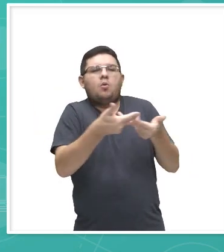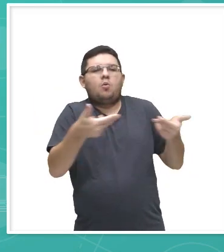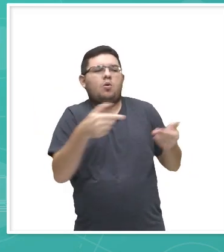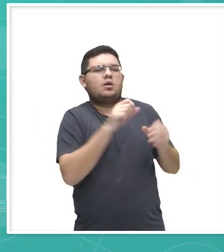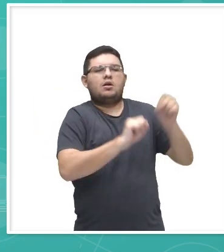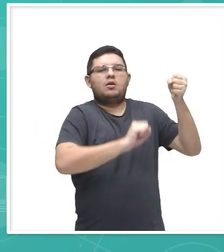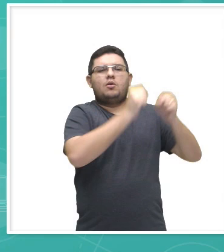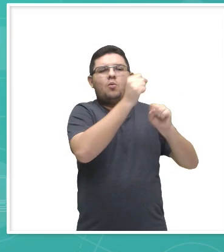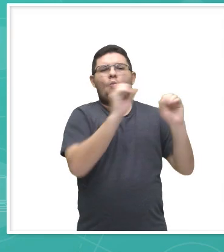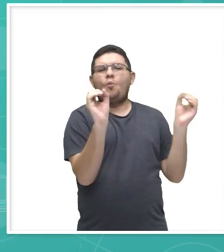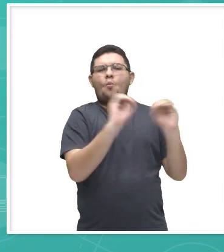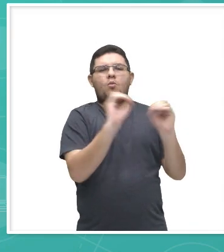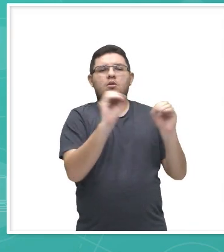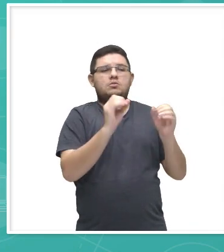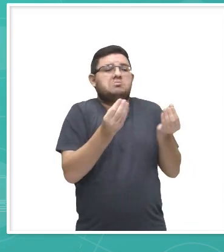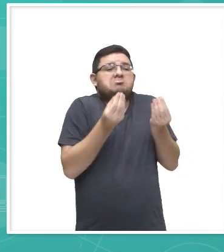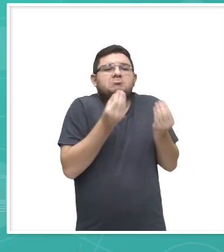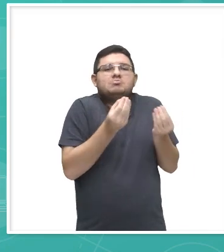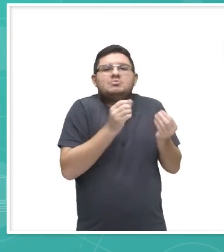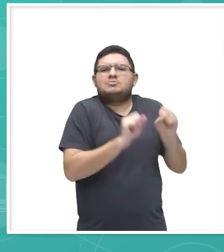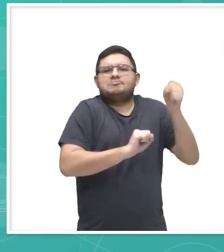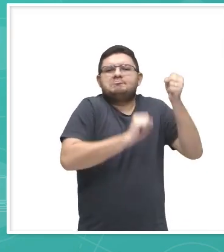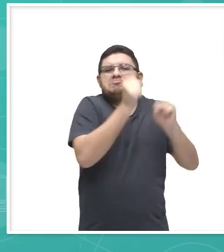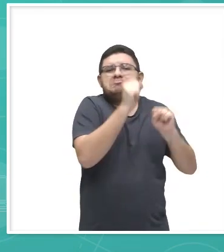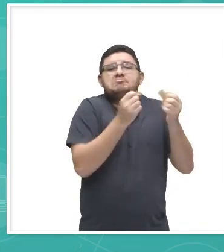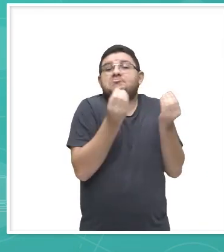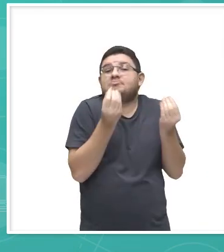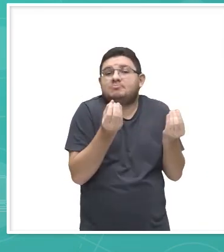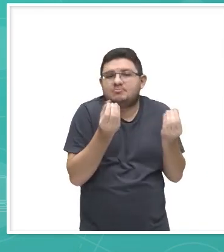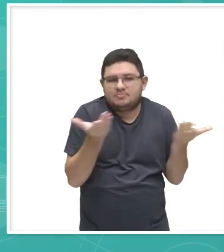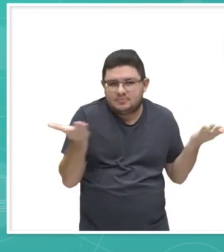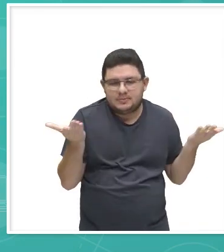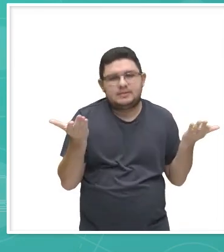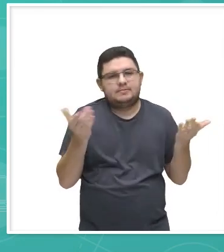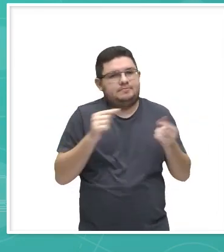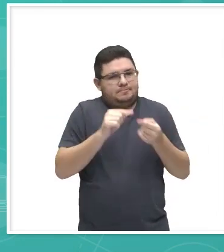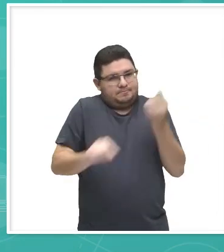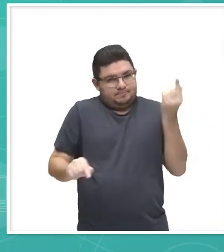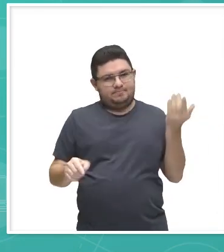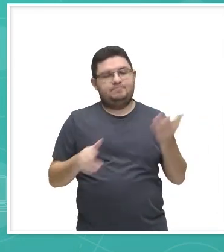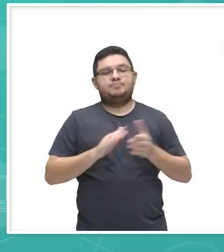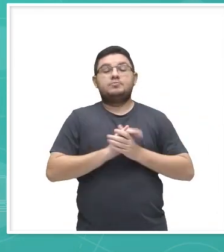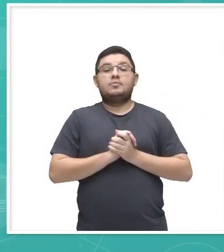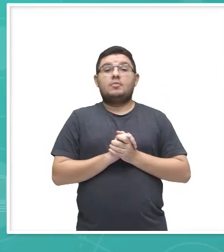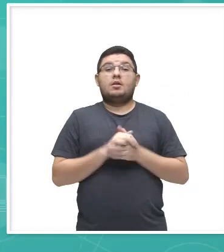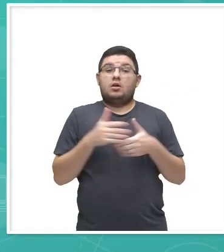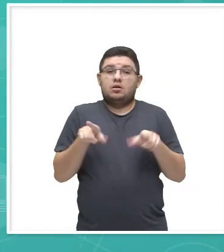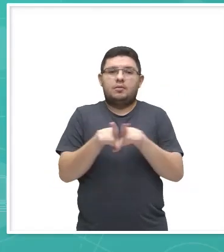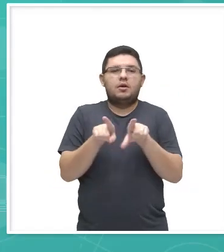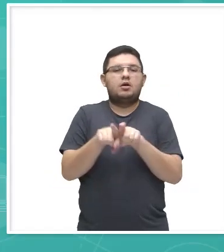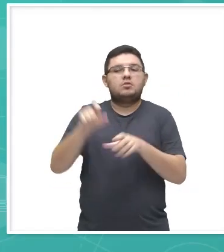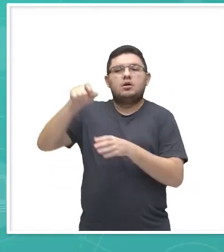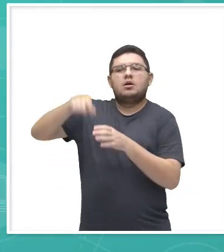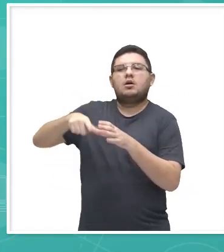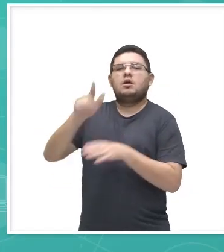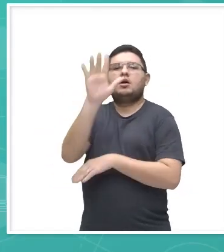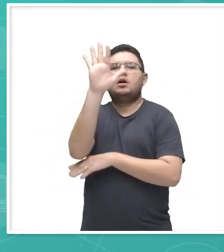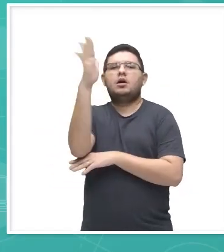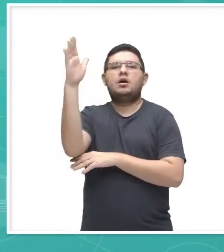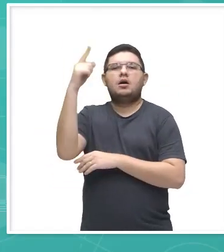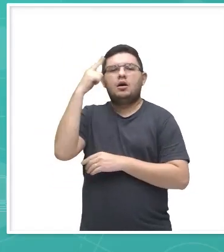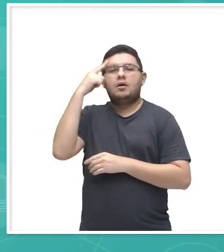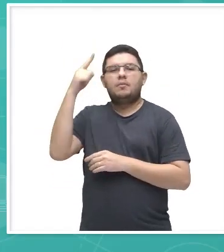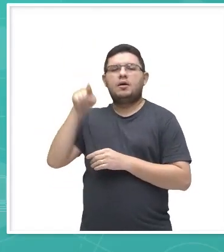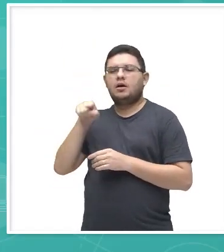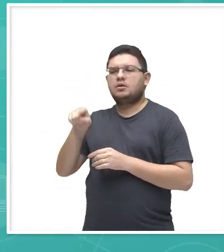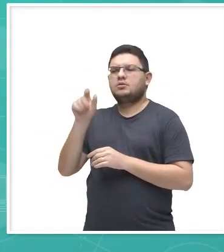aquele determinado produto que você vai ali fabricar, né? Atividade da agricultura você não vai praticar, por exemplo,